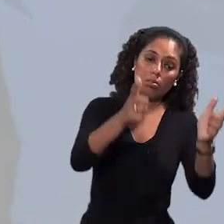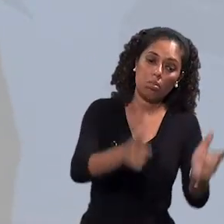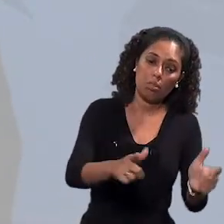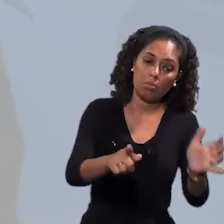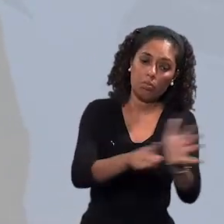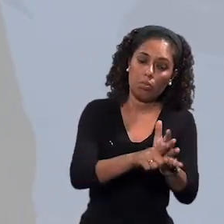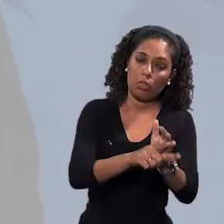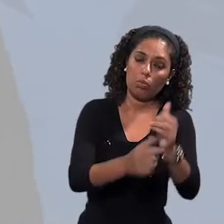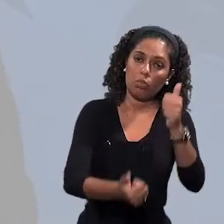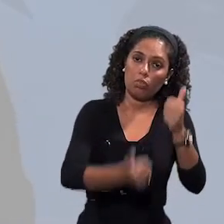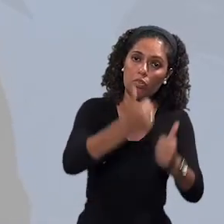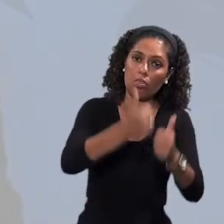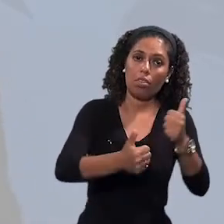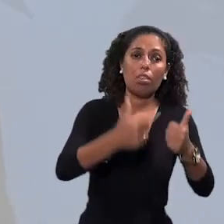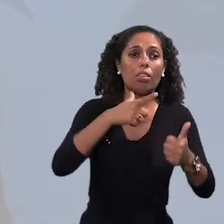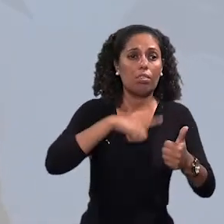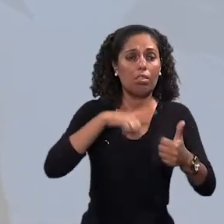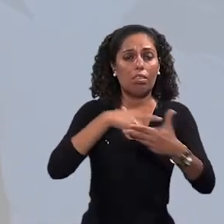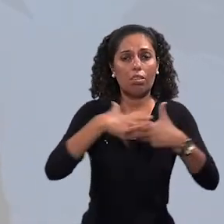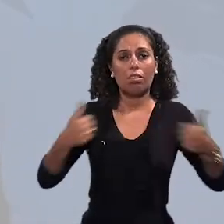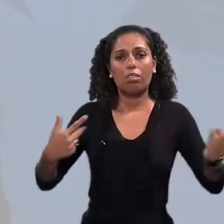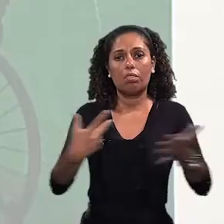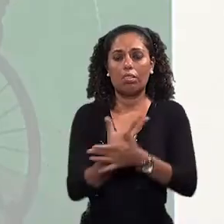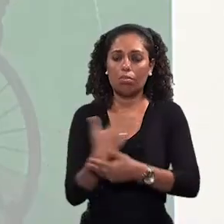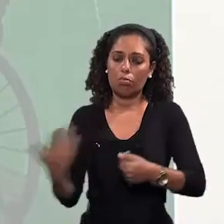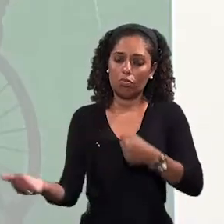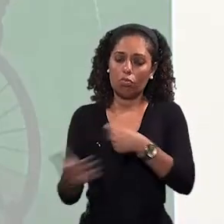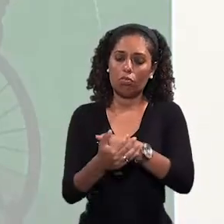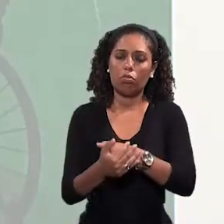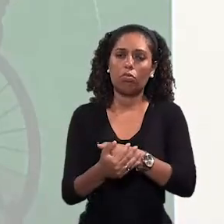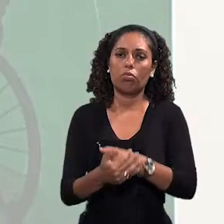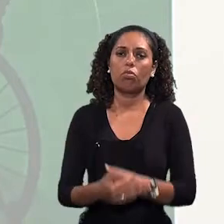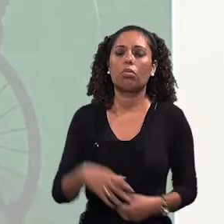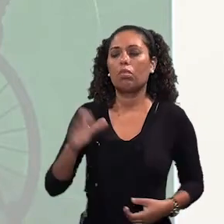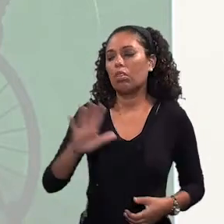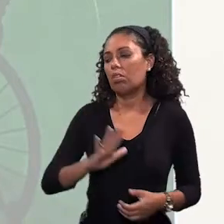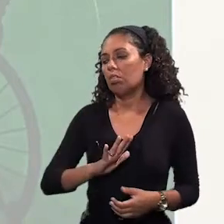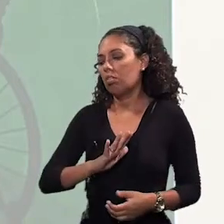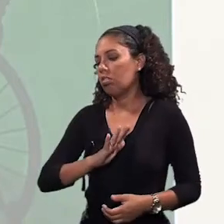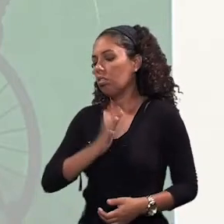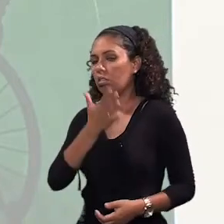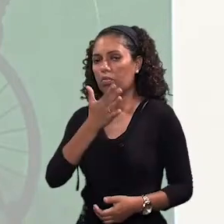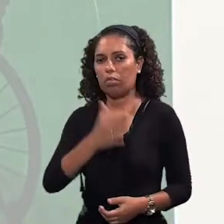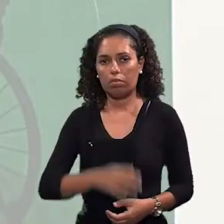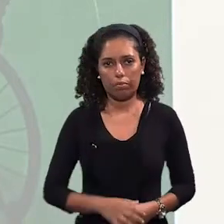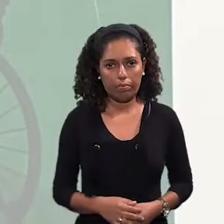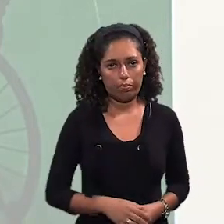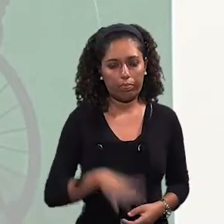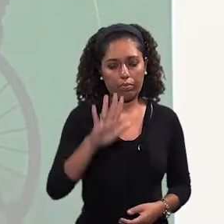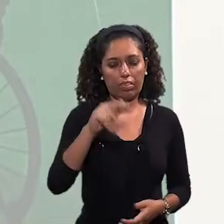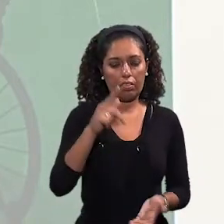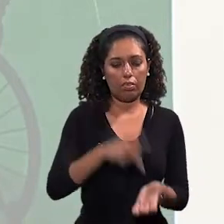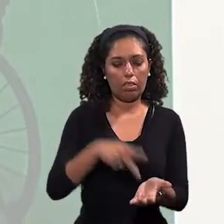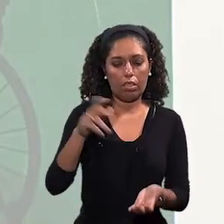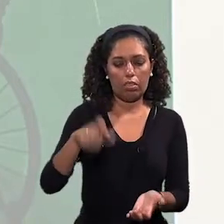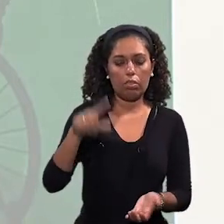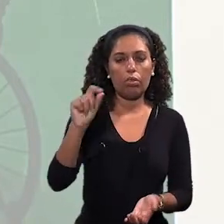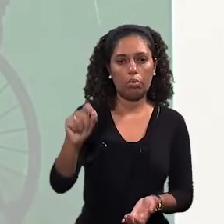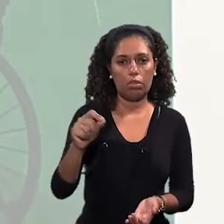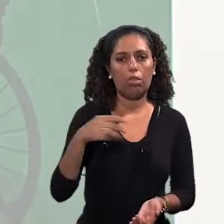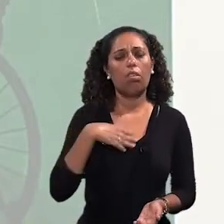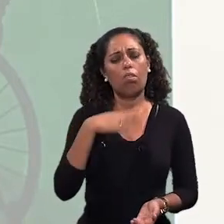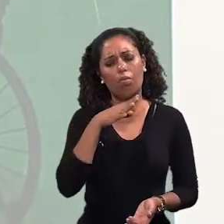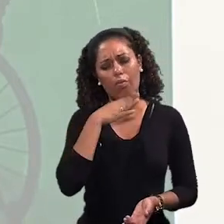mas é do Estado, ter essas gambiarras, deputado. Não, isso é péssimo, Rui. A verdade é que é o seguinte, eu conheço a